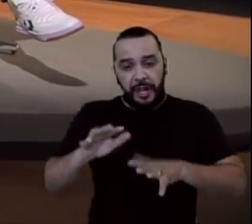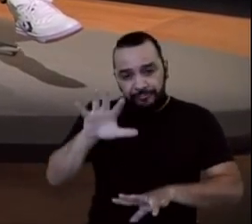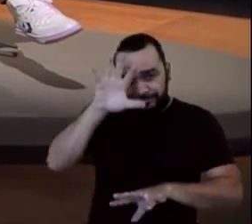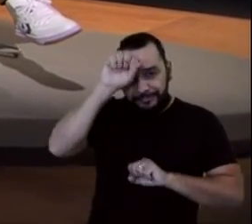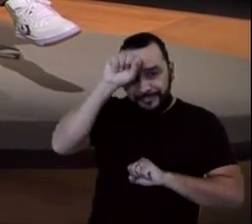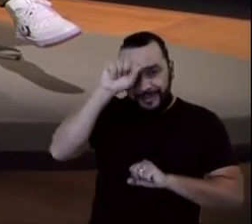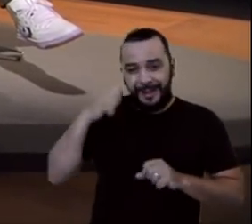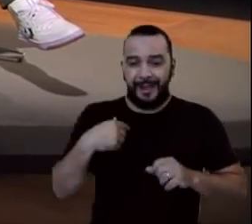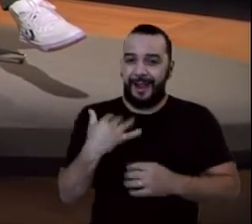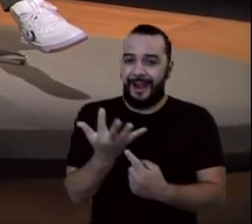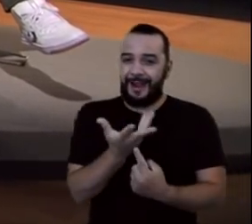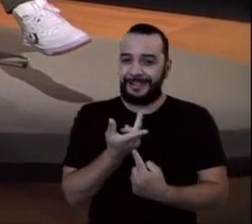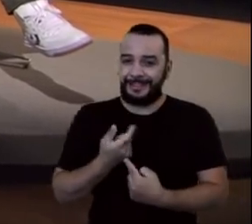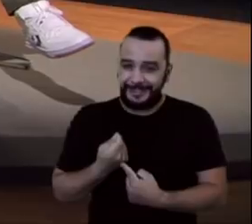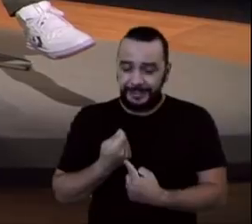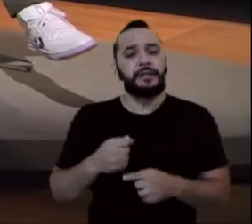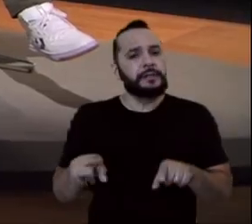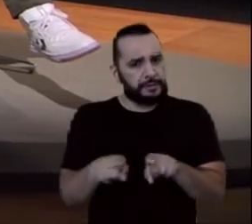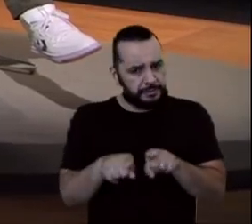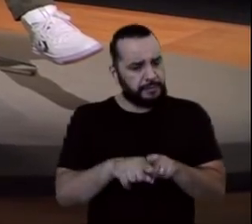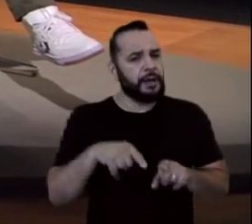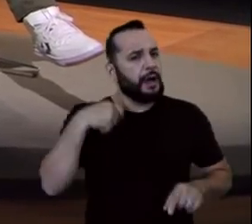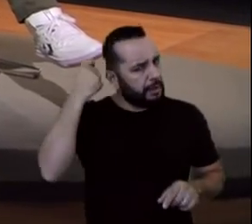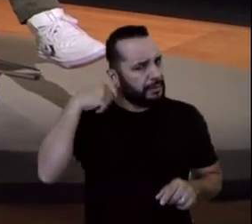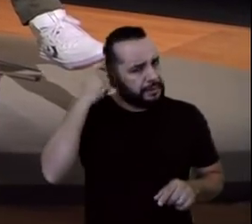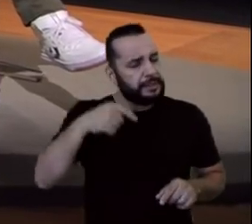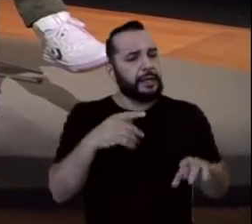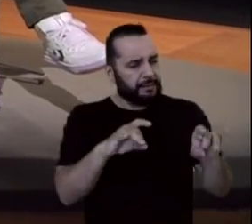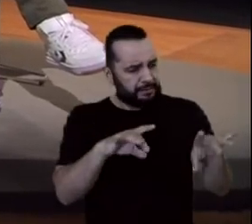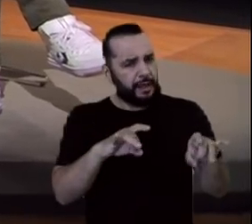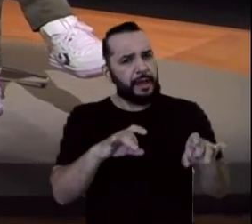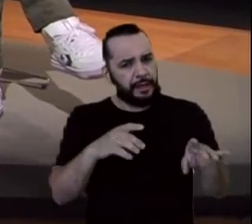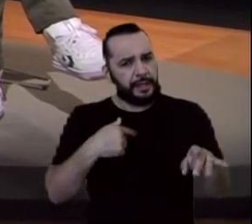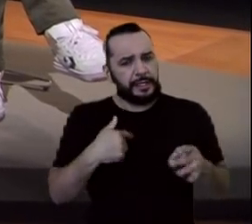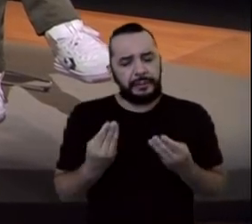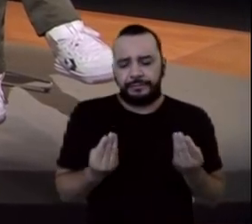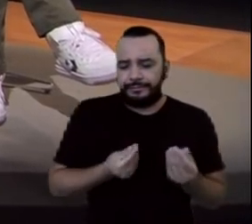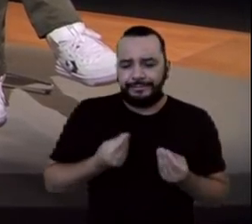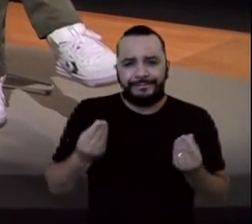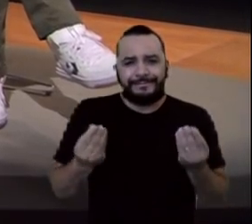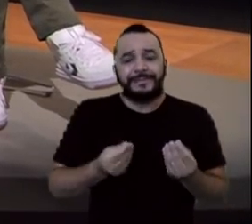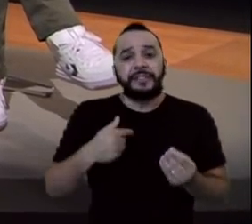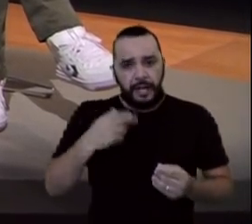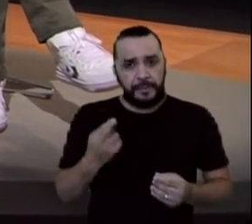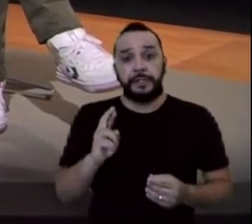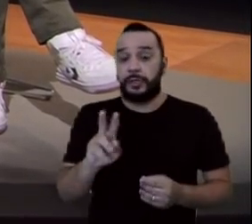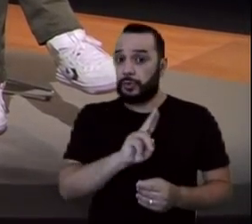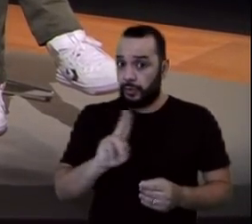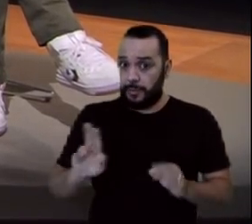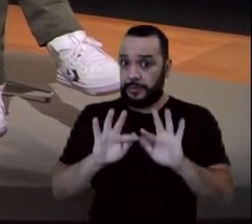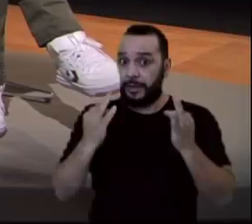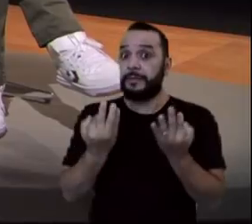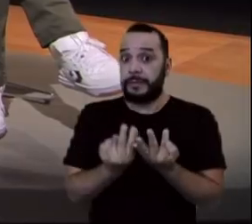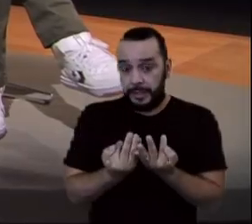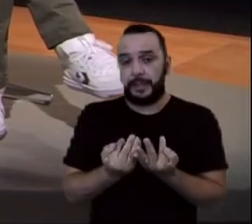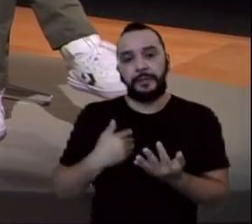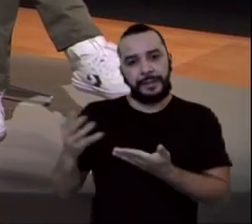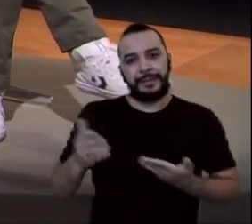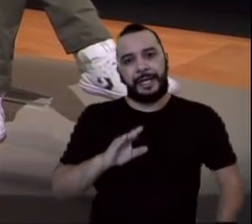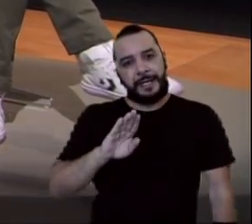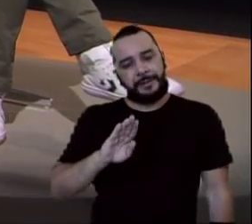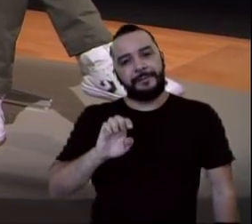cênicas. Tornou-se uma atriz de técnica apurada e de grande sensibilidade. É uma digna representante do nome da família. É com